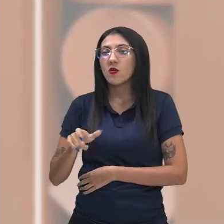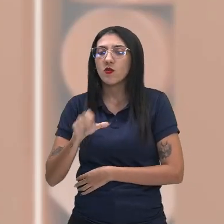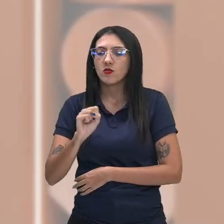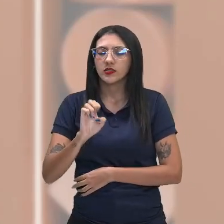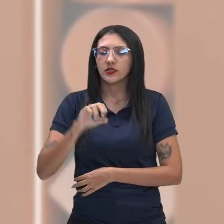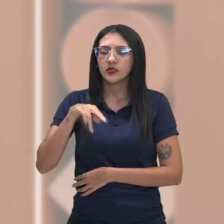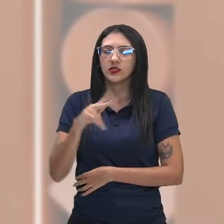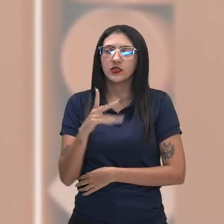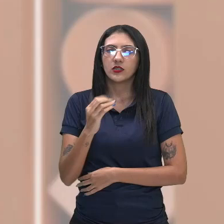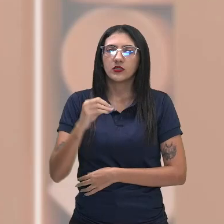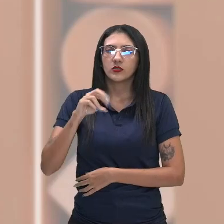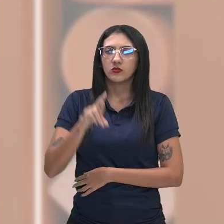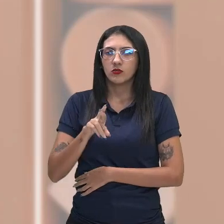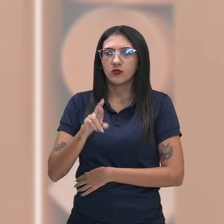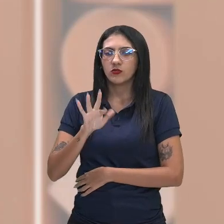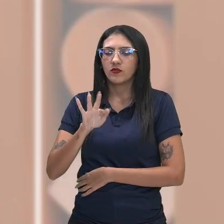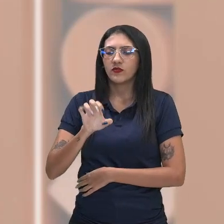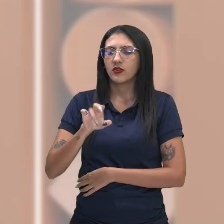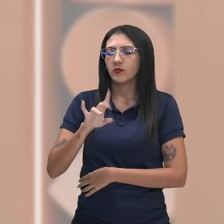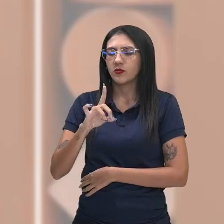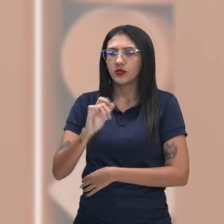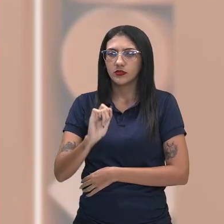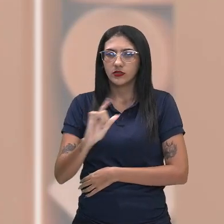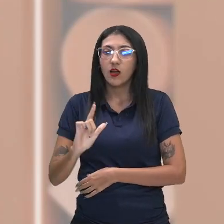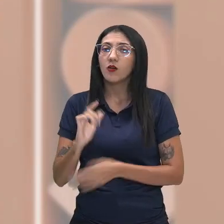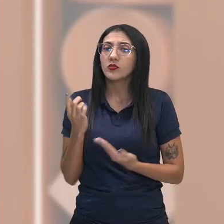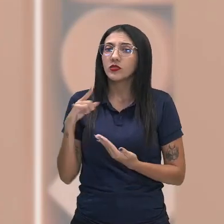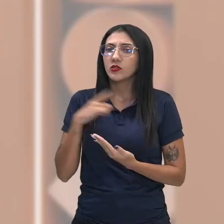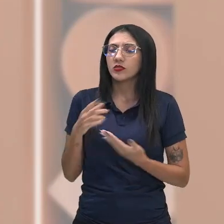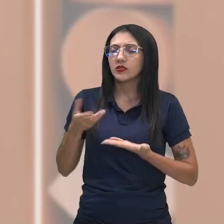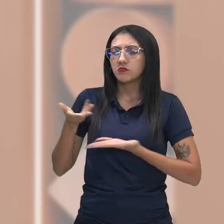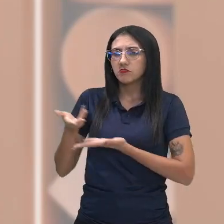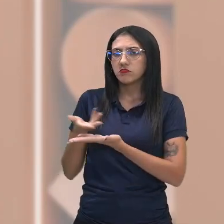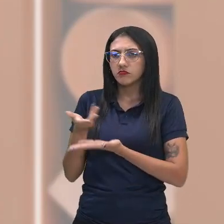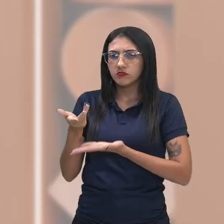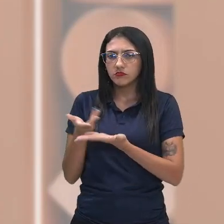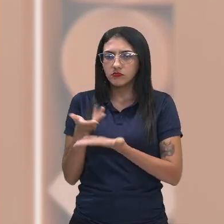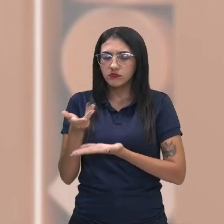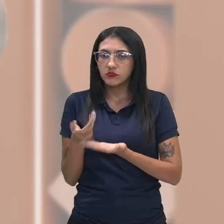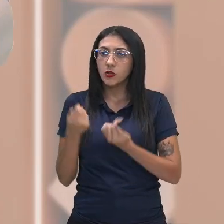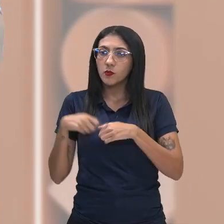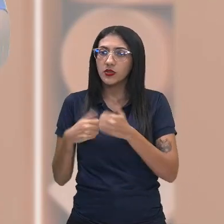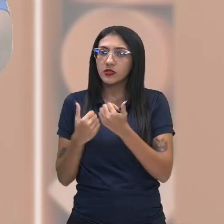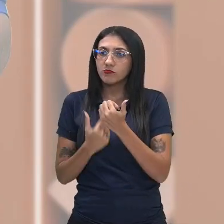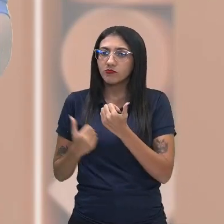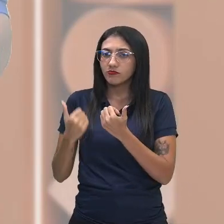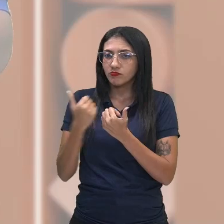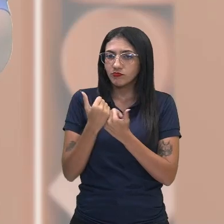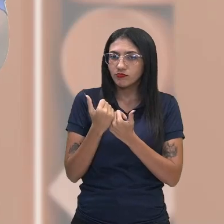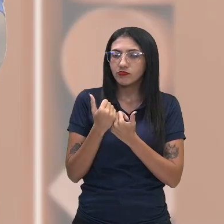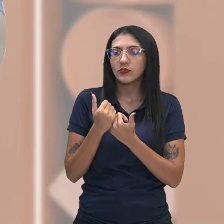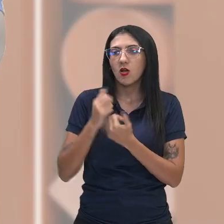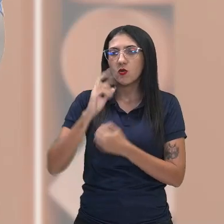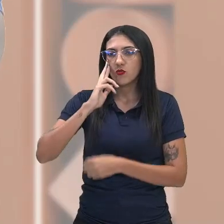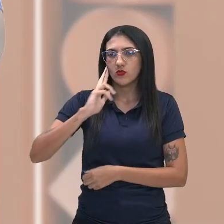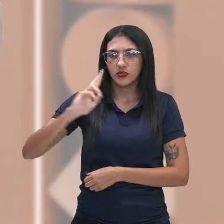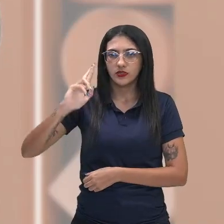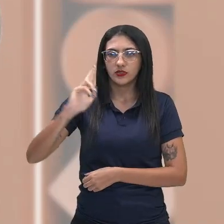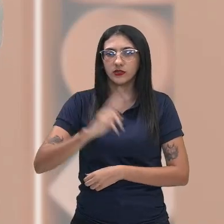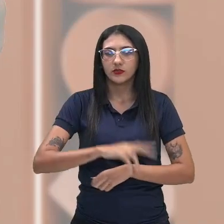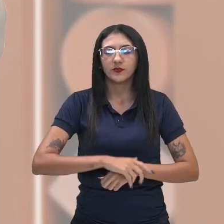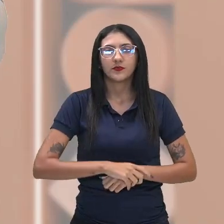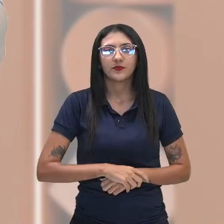senhor feudal, onde a gente viu que se estabeleceu aquela relação de suzerania e vassalagem.